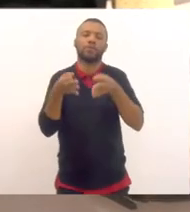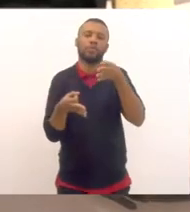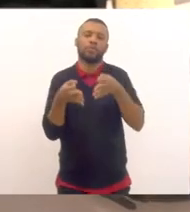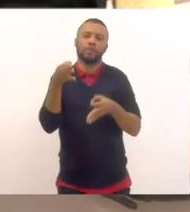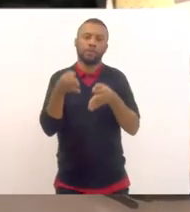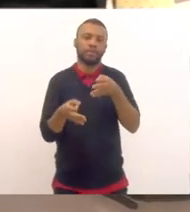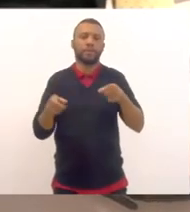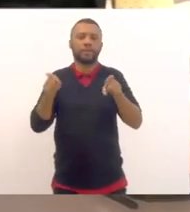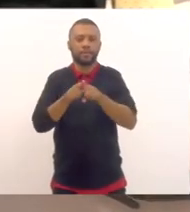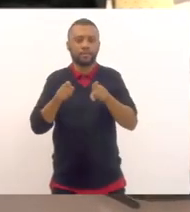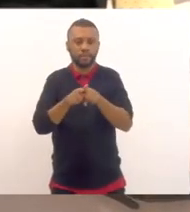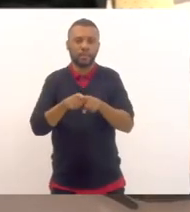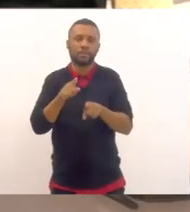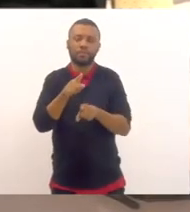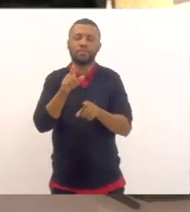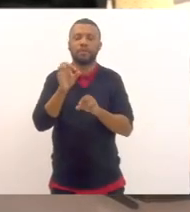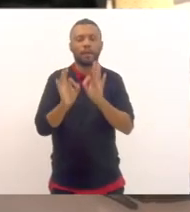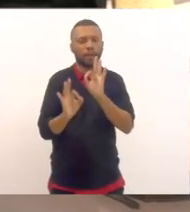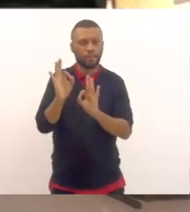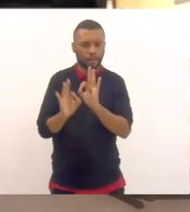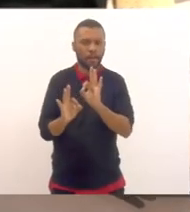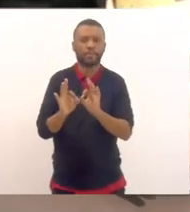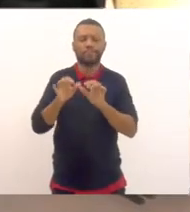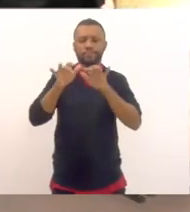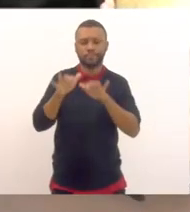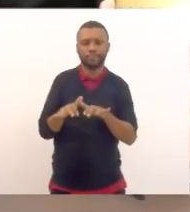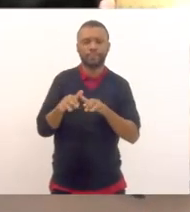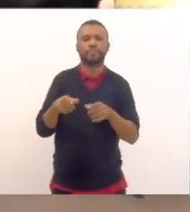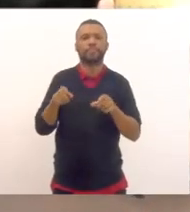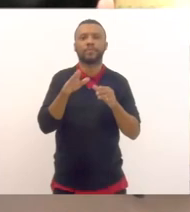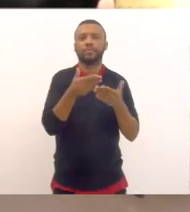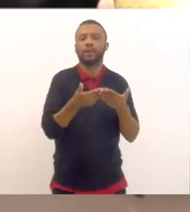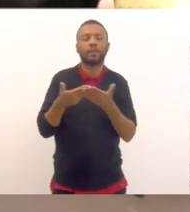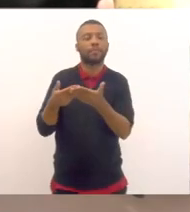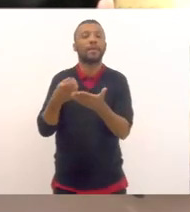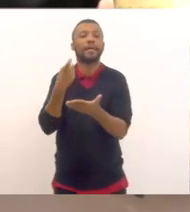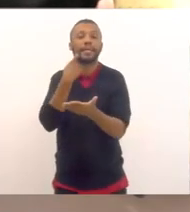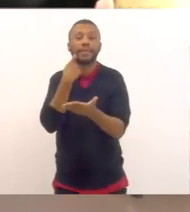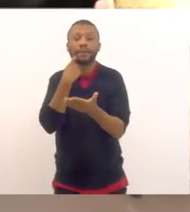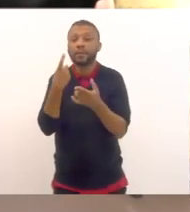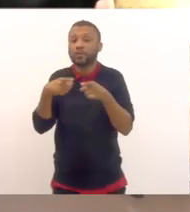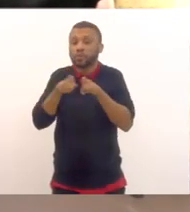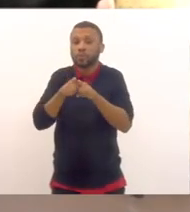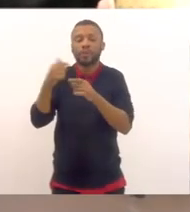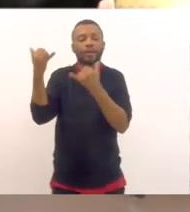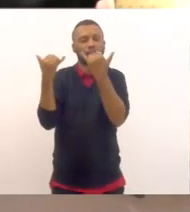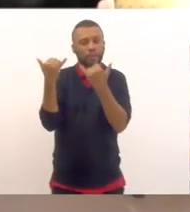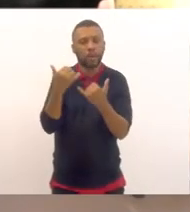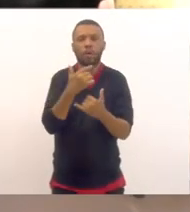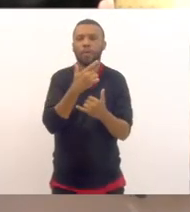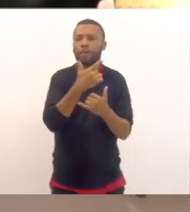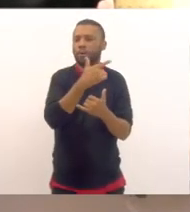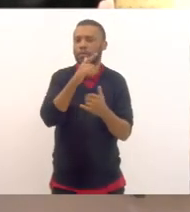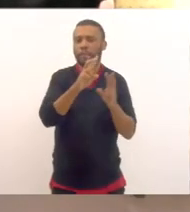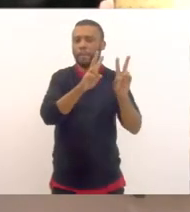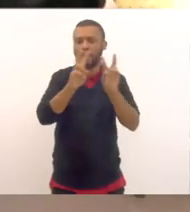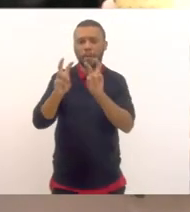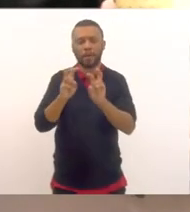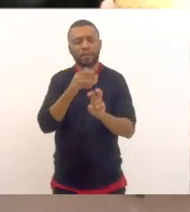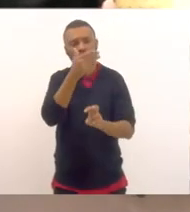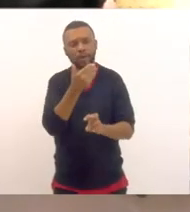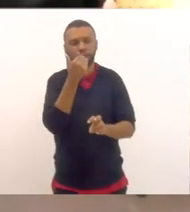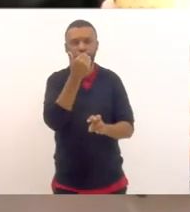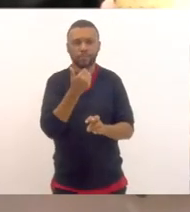também são são feitas e foram encaminhadas sexta-feira junto com outras informações que eu fiz solicitavam